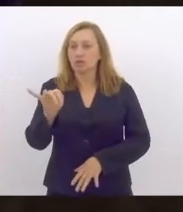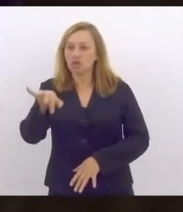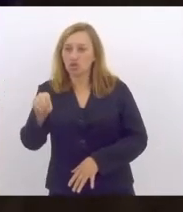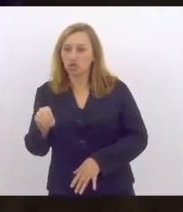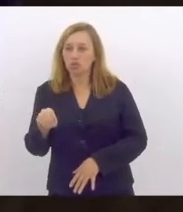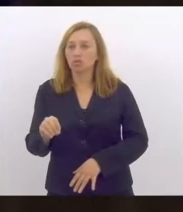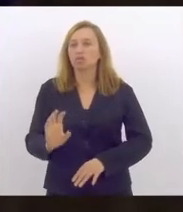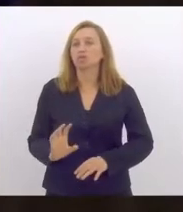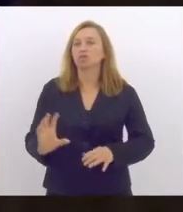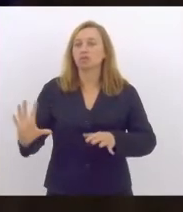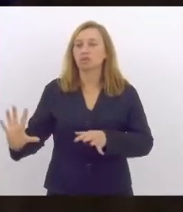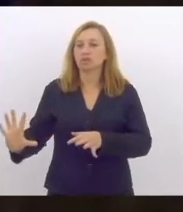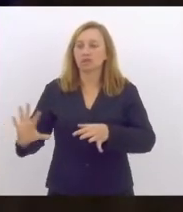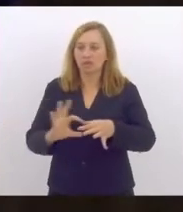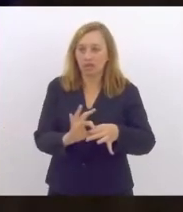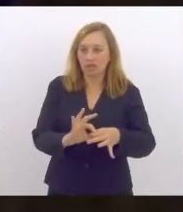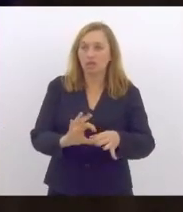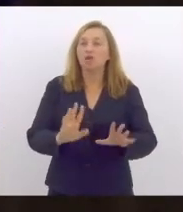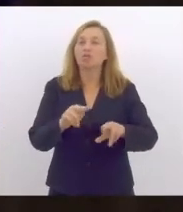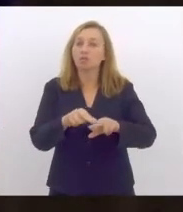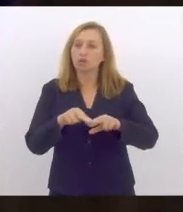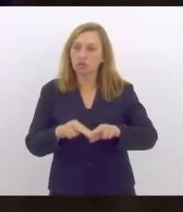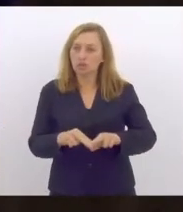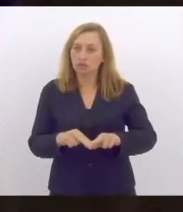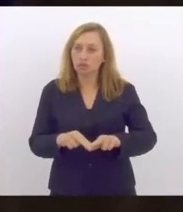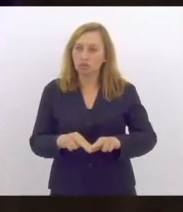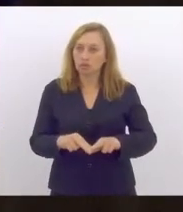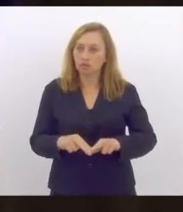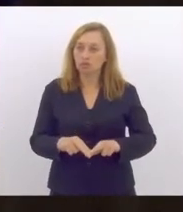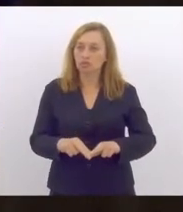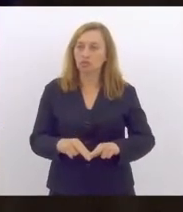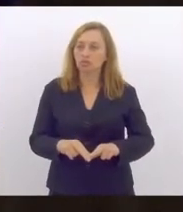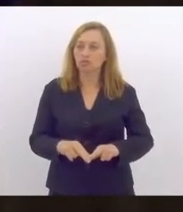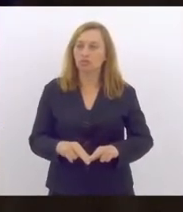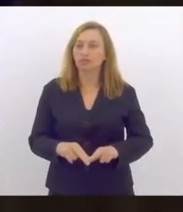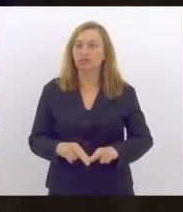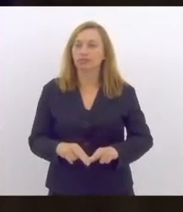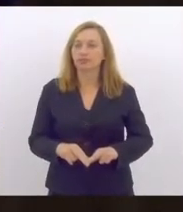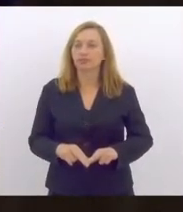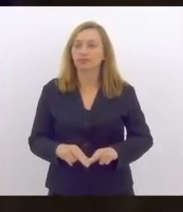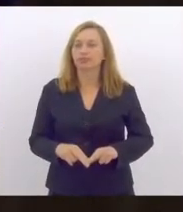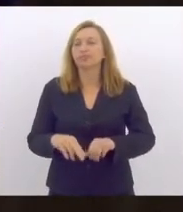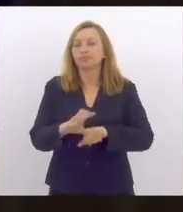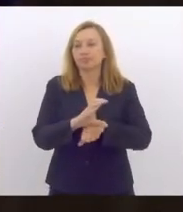da integração. Por isso, o parecer será pela